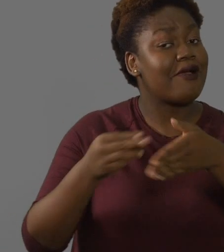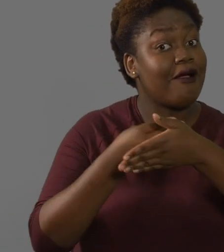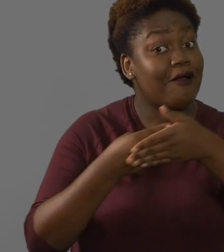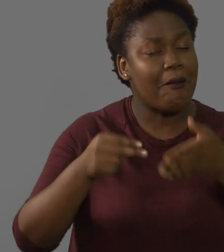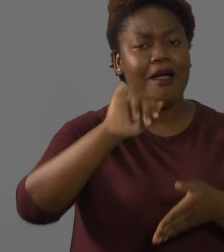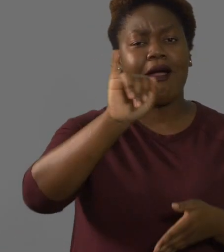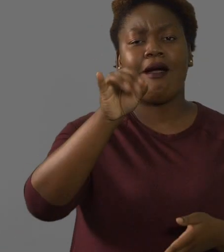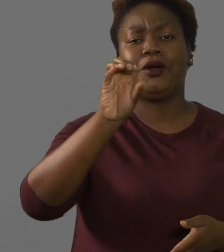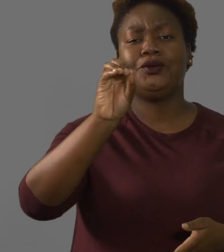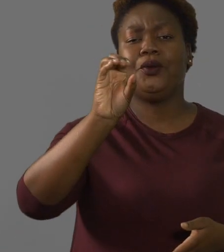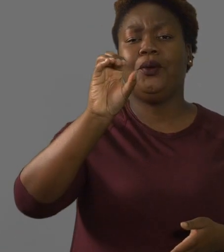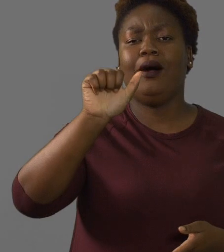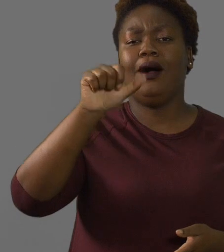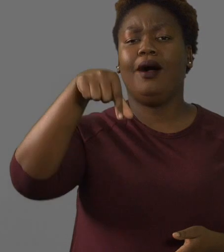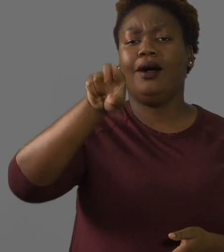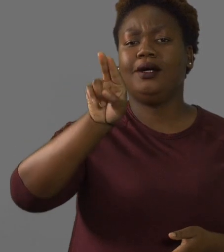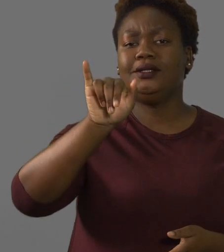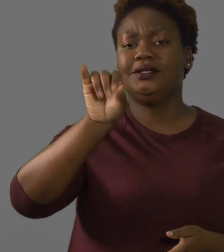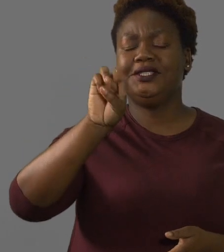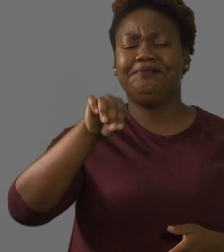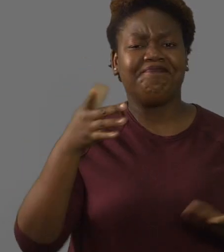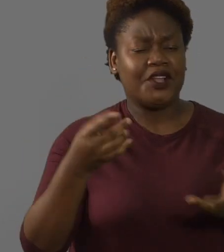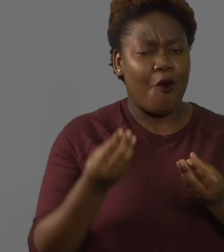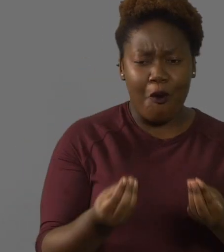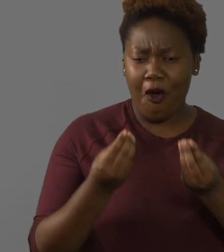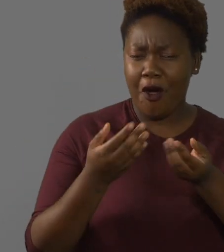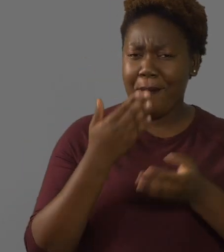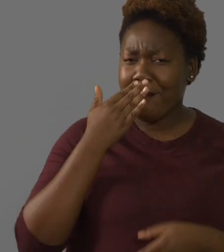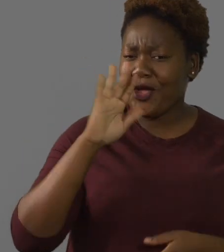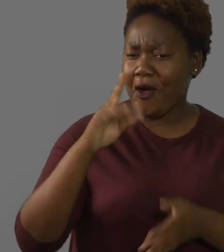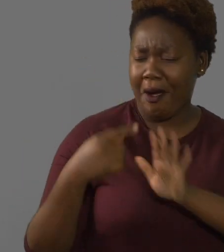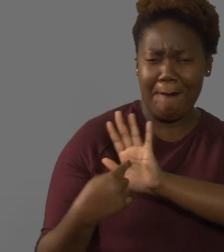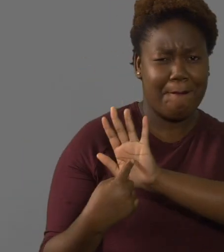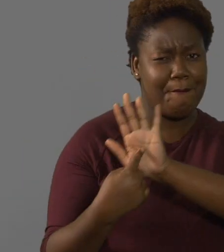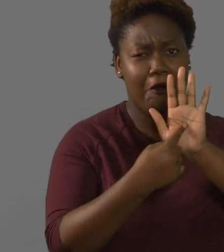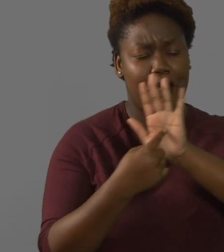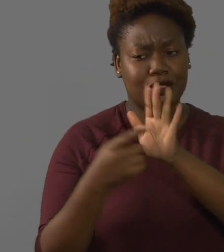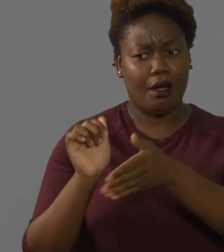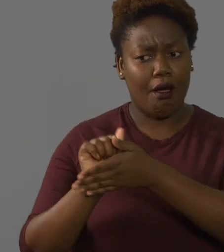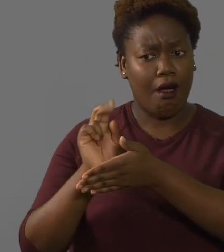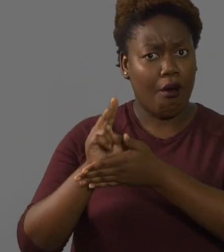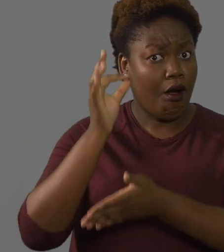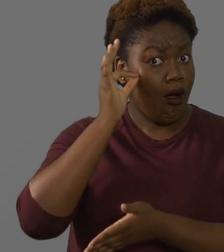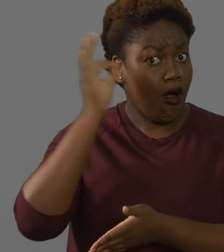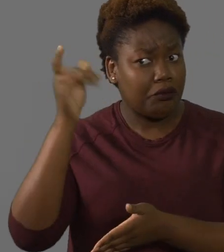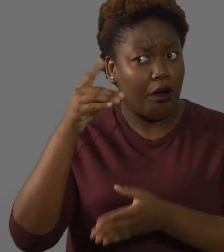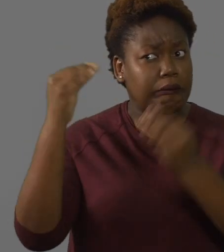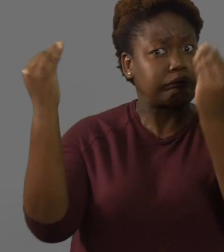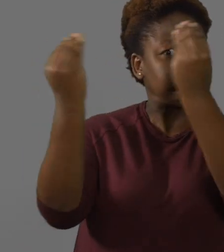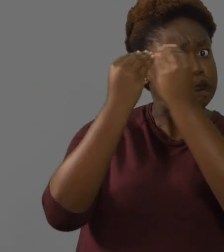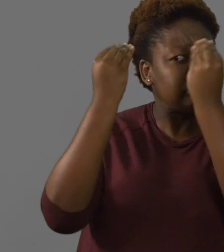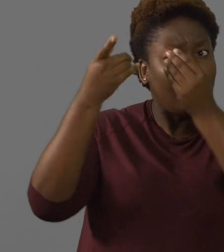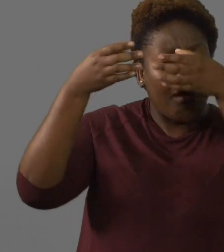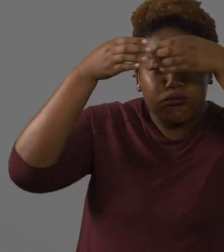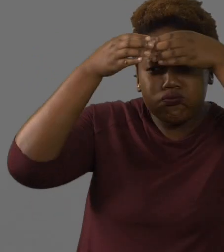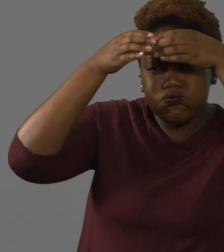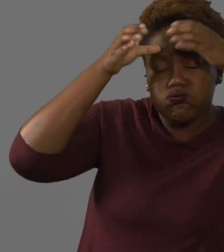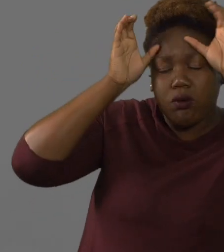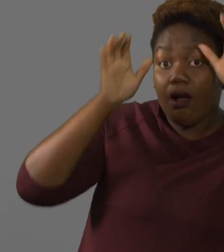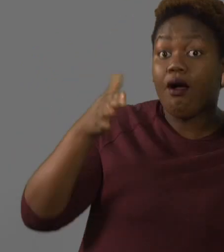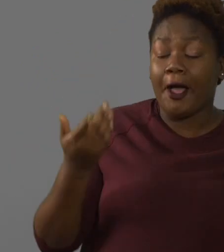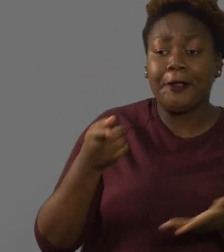Destacou-se como melhor aluno da sua formação e foi contratado para capacitar alunos ouvintes. A surdez nunca foi um problema,